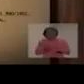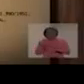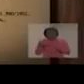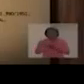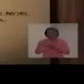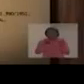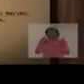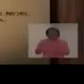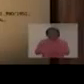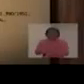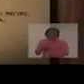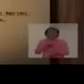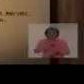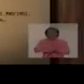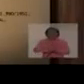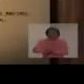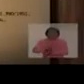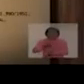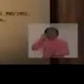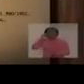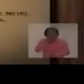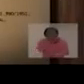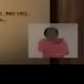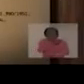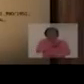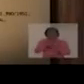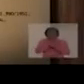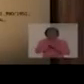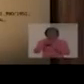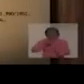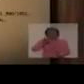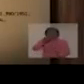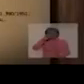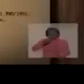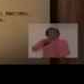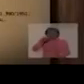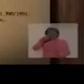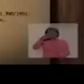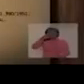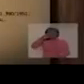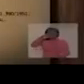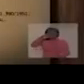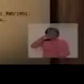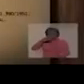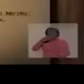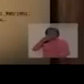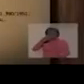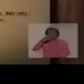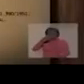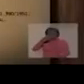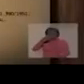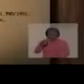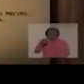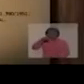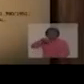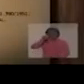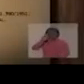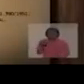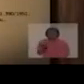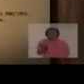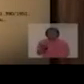Saúde e a Comissão de Educação. Portanto, o próximo parecer seria as emendas de